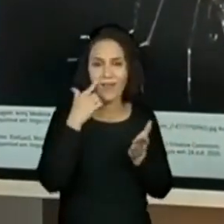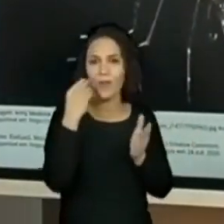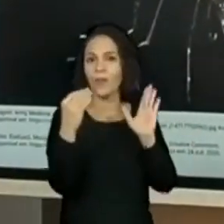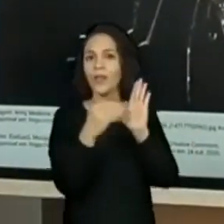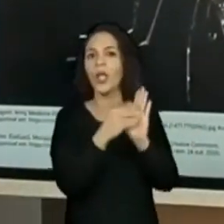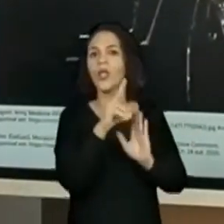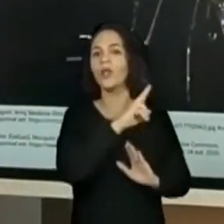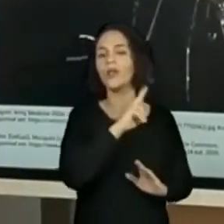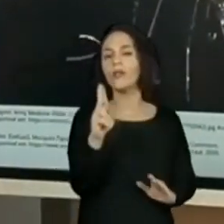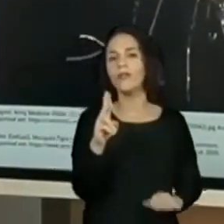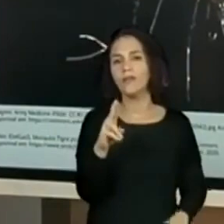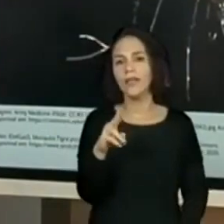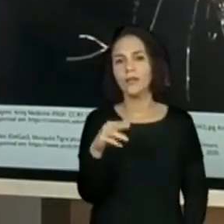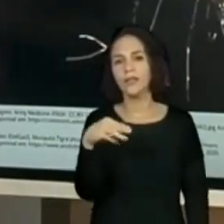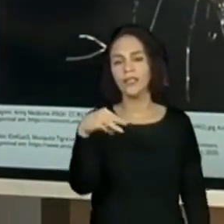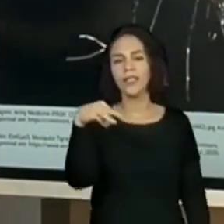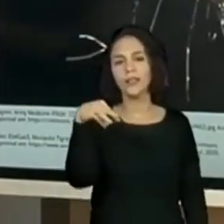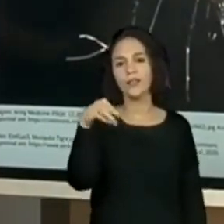que é um mosquito.